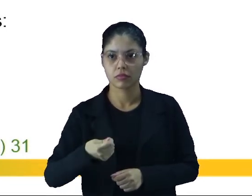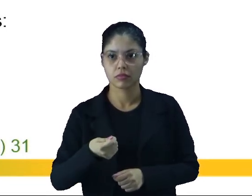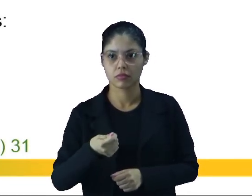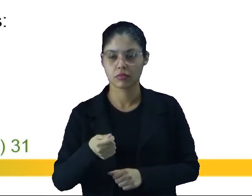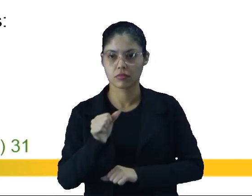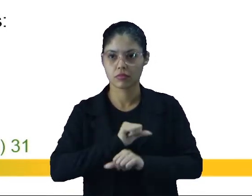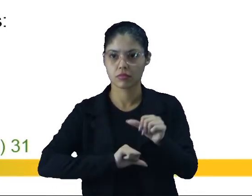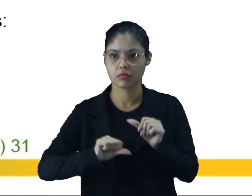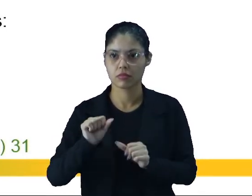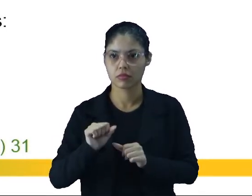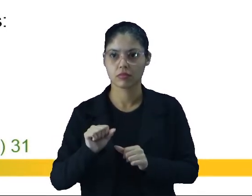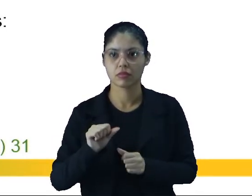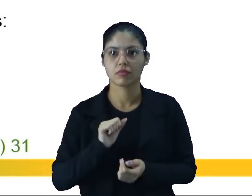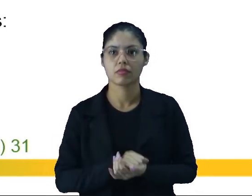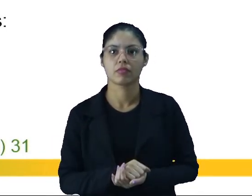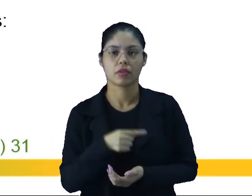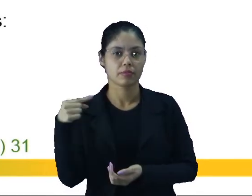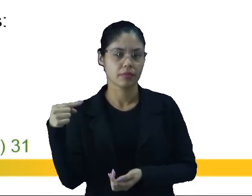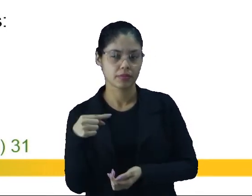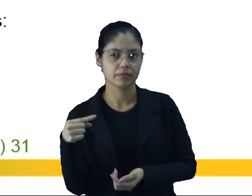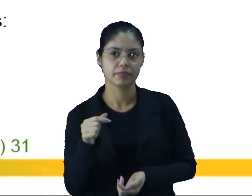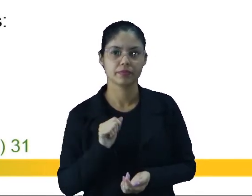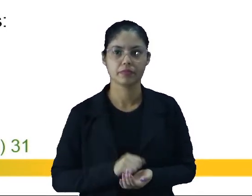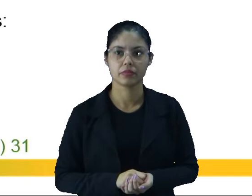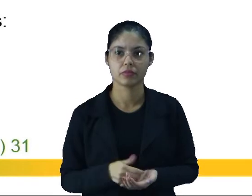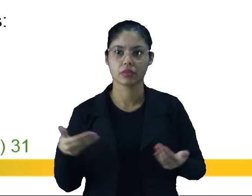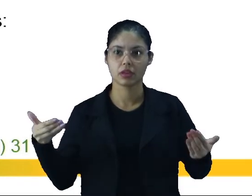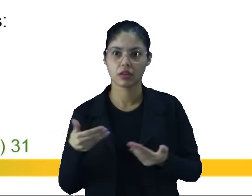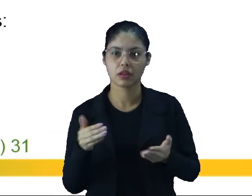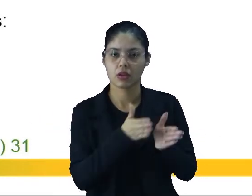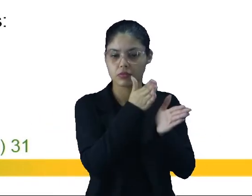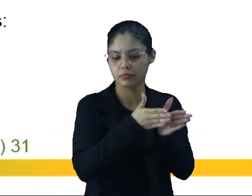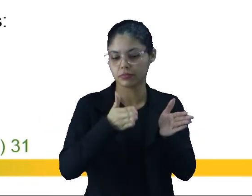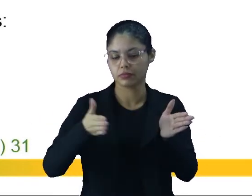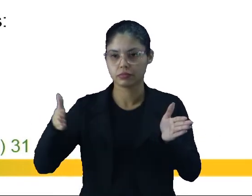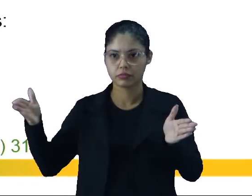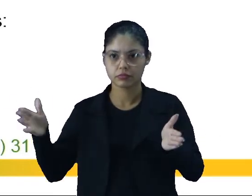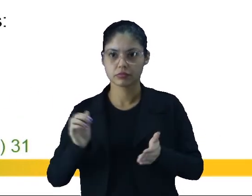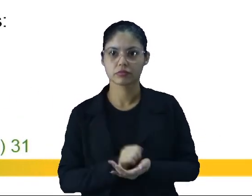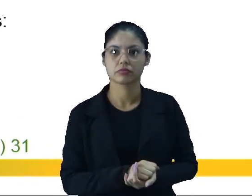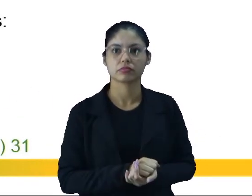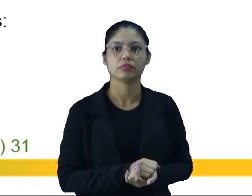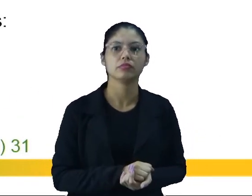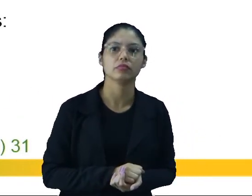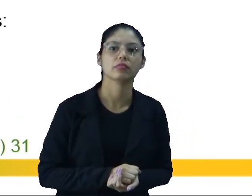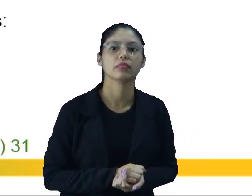dentro. Menos vezes mais é menos. Agora é só organizar essa equaçãozinha.